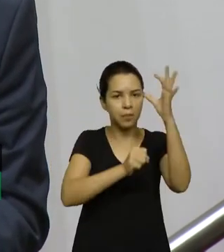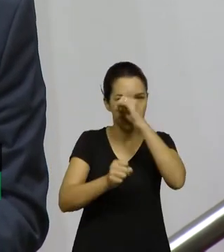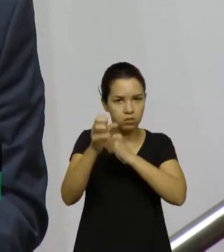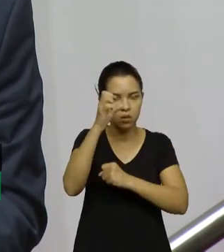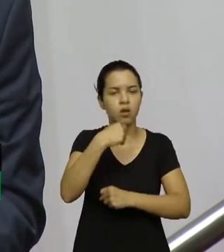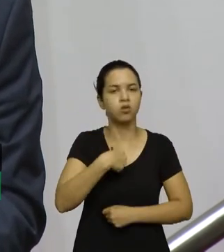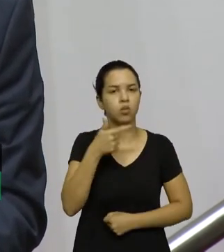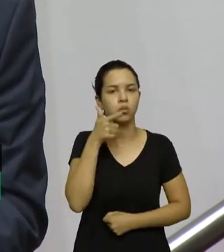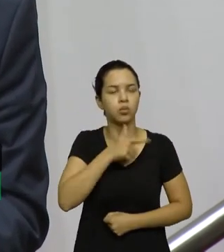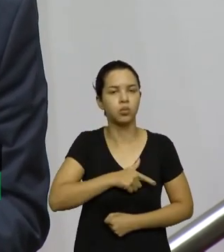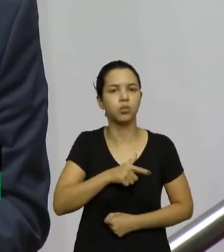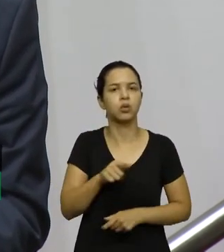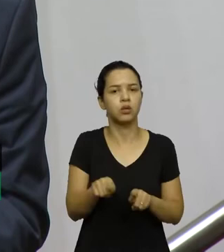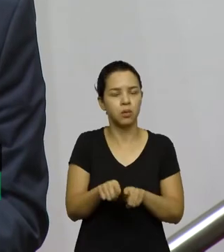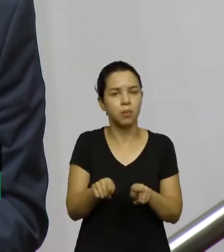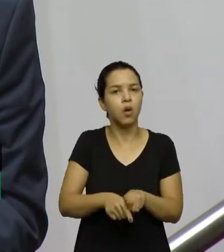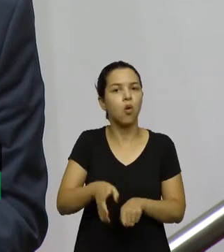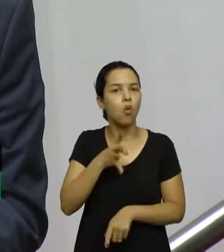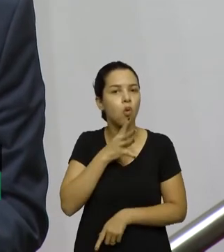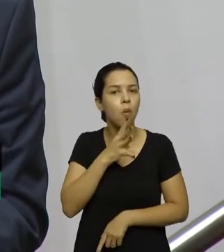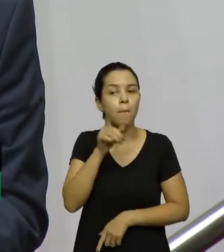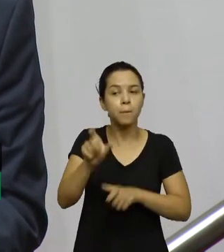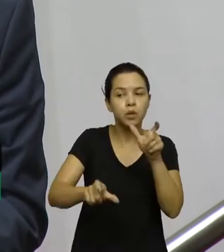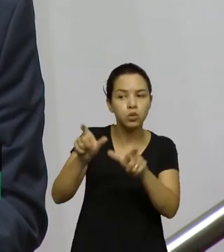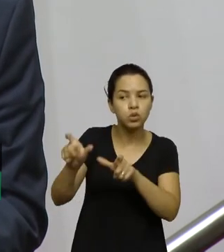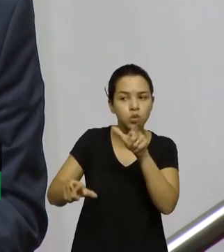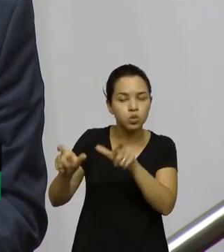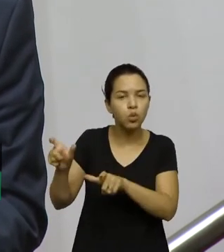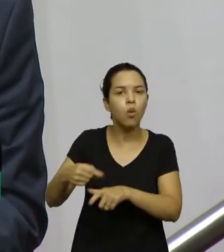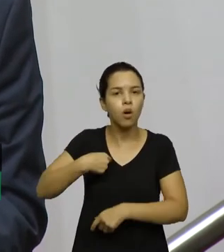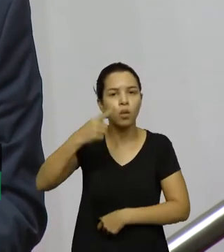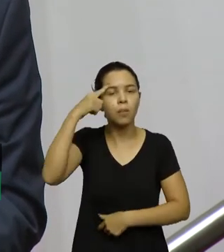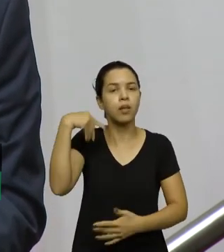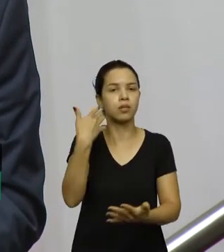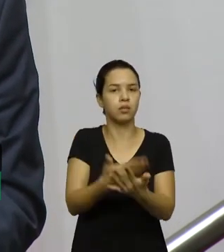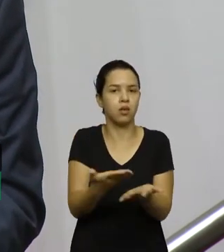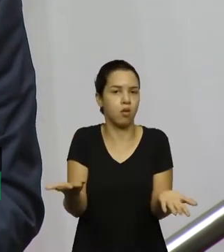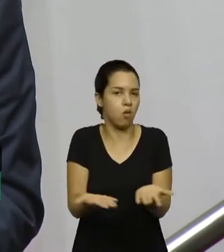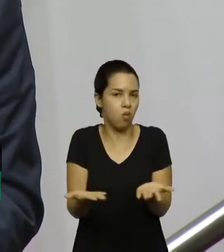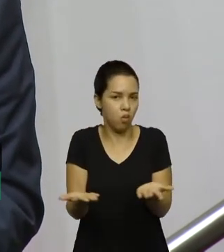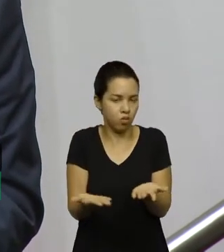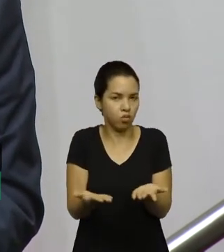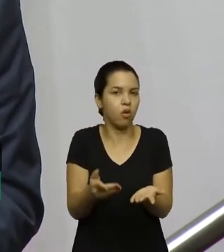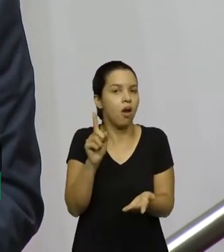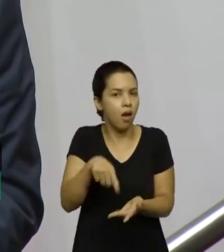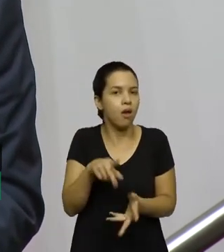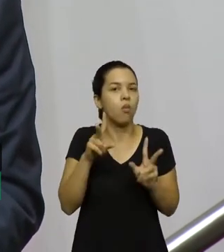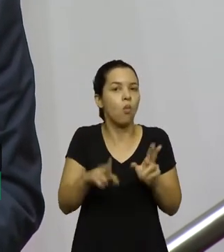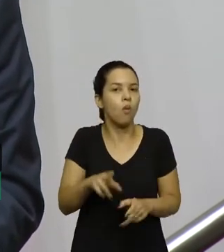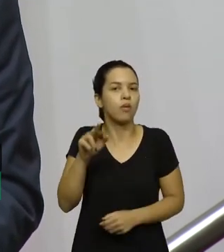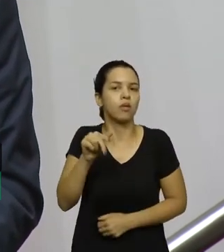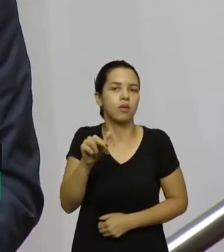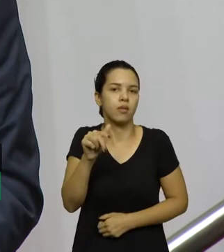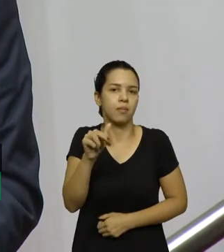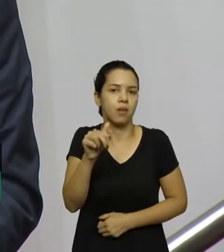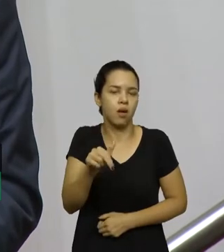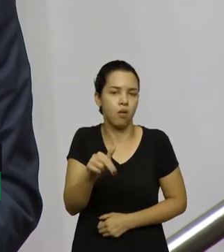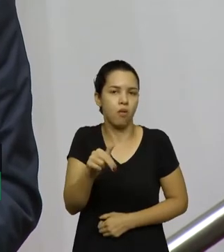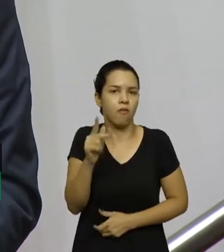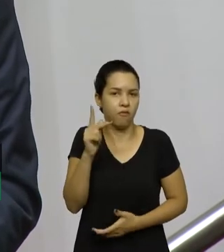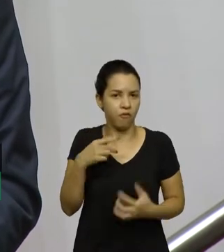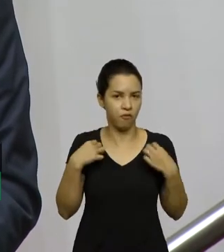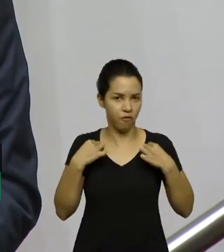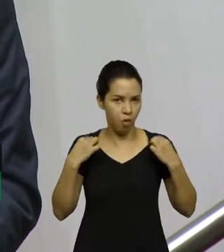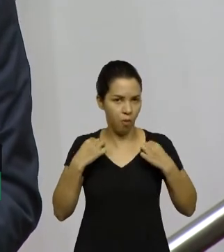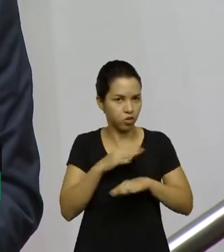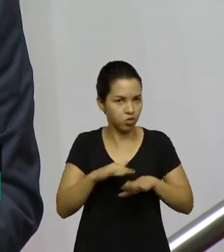tive e de ter conhecido pessoas que eu me lembro até hoje como se fossem irmãos, irmãos não de farda, mas irmãos